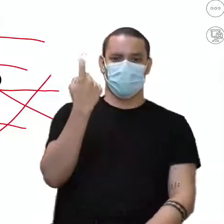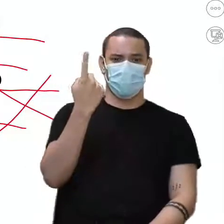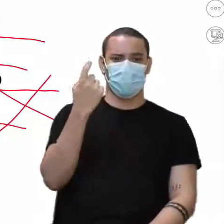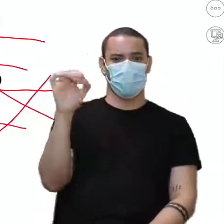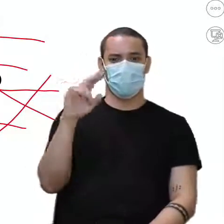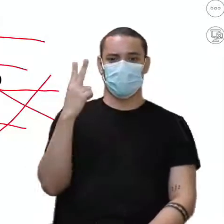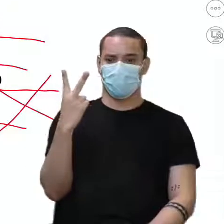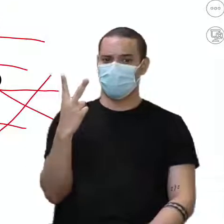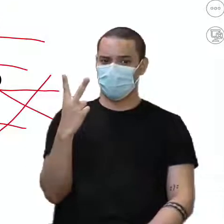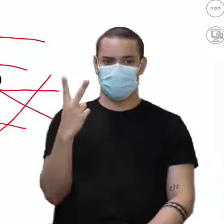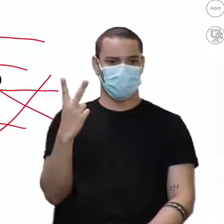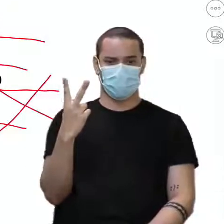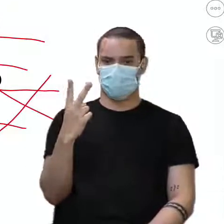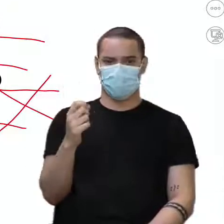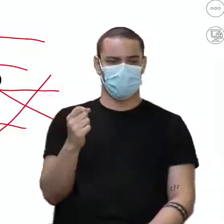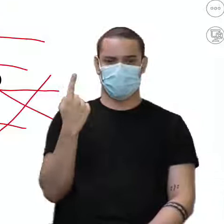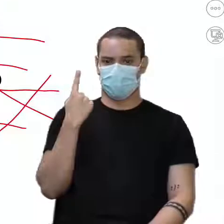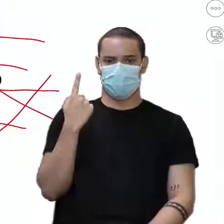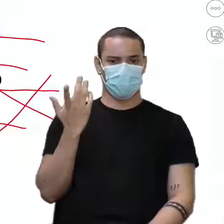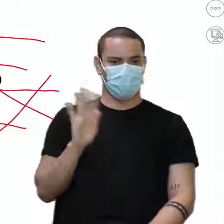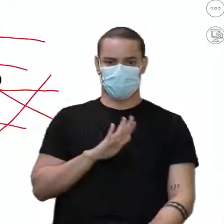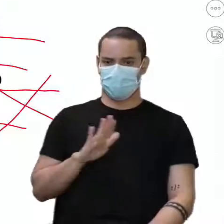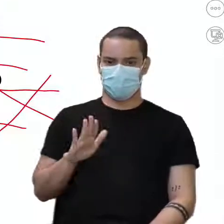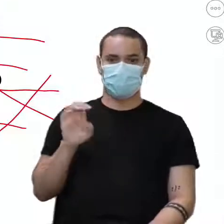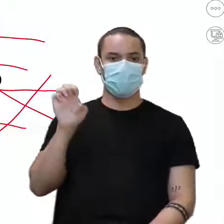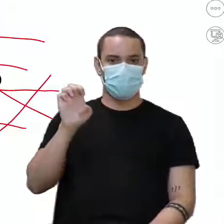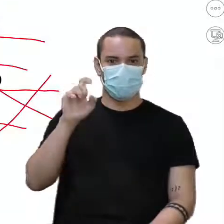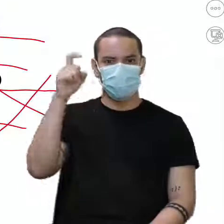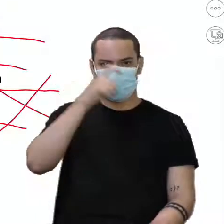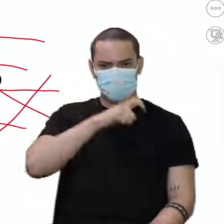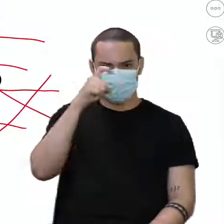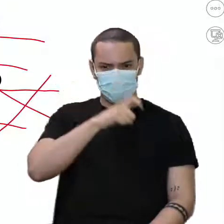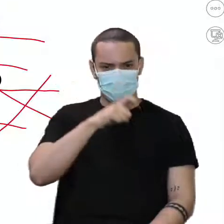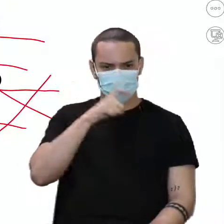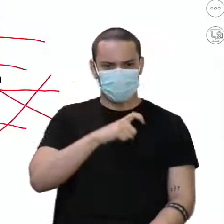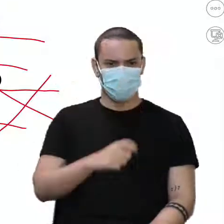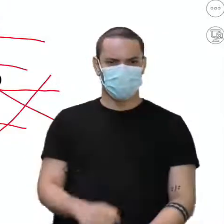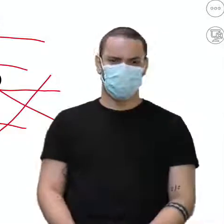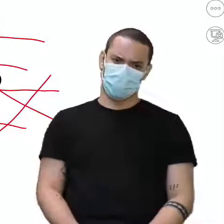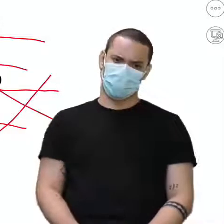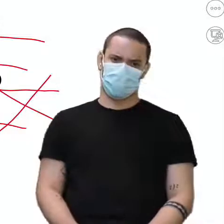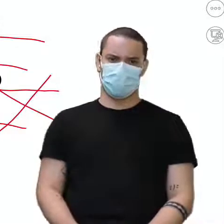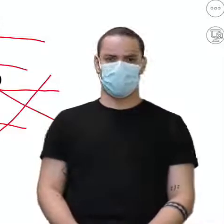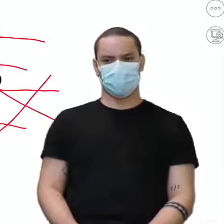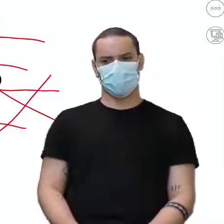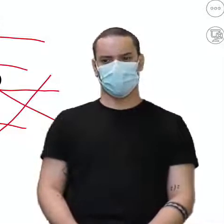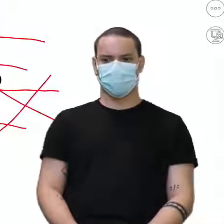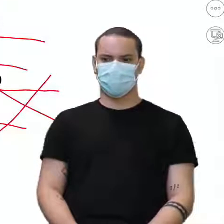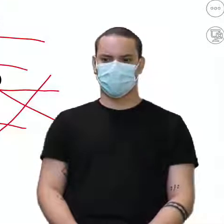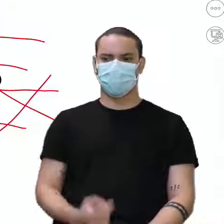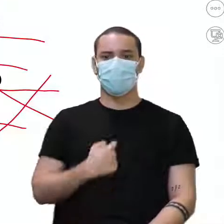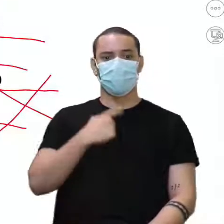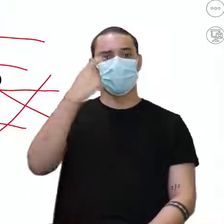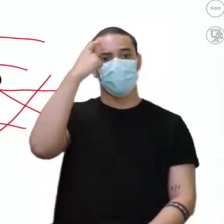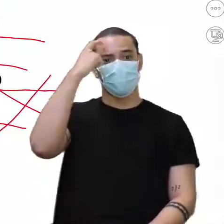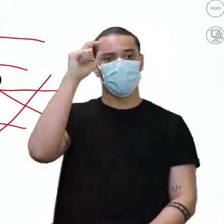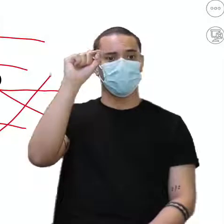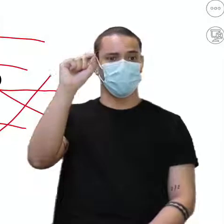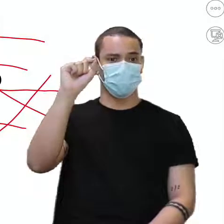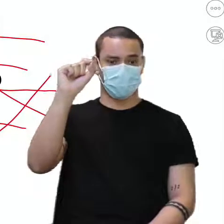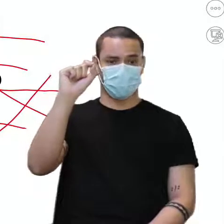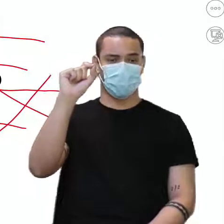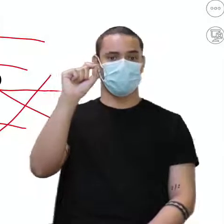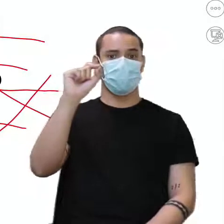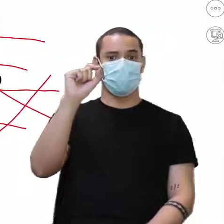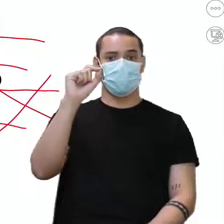alternativa ou duas alternativas sem noção. Ai, não é não. Letra E, a mentira? E aí, eu penso assim, eu sei